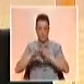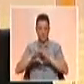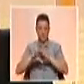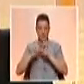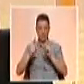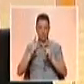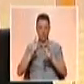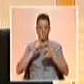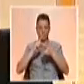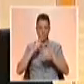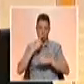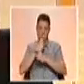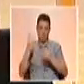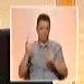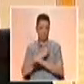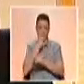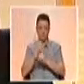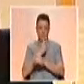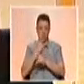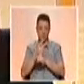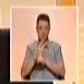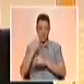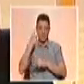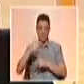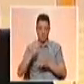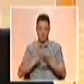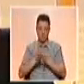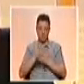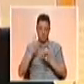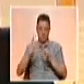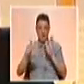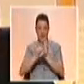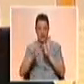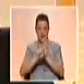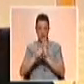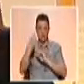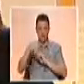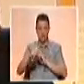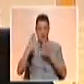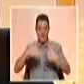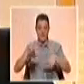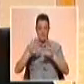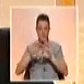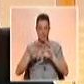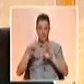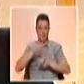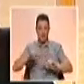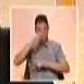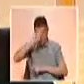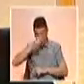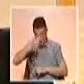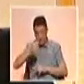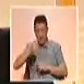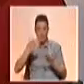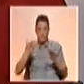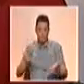elencar um conjunto de medidas a serem tomadas, muitas das quais decorrem até de própria legislação já existente, só que muitas vezes não cumprida.